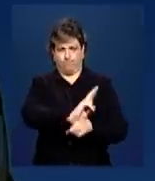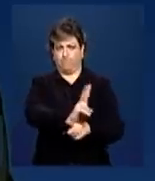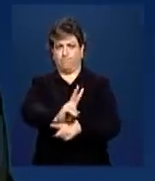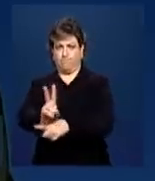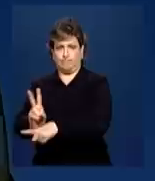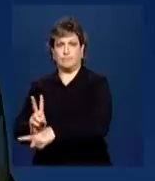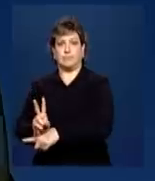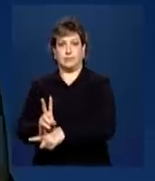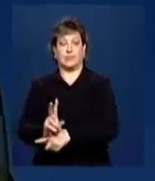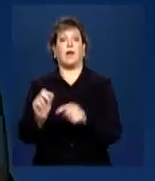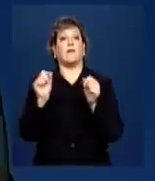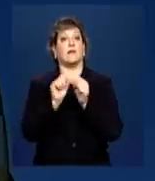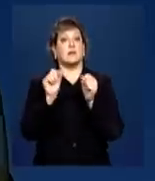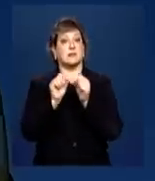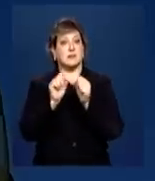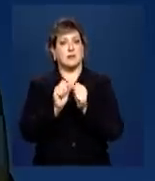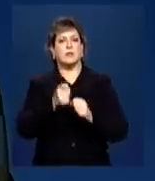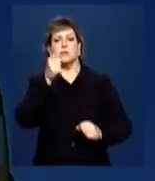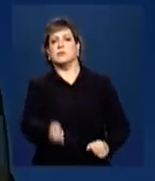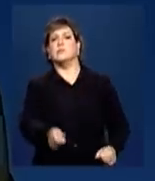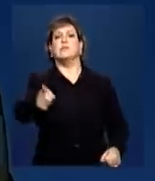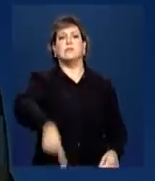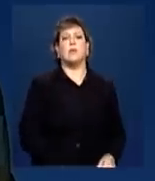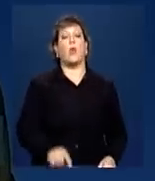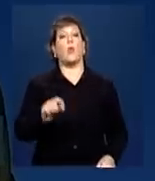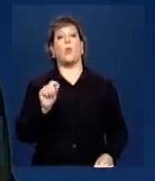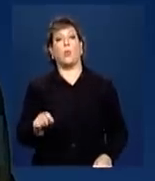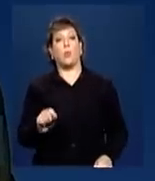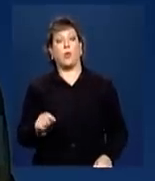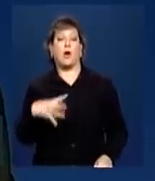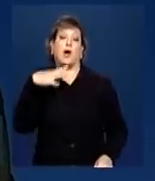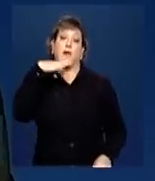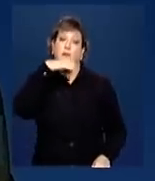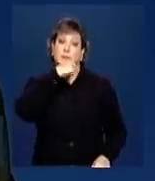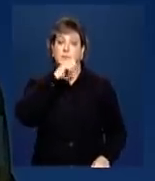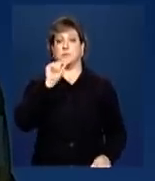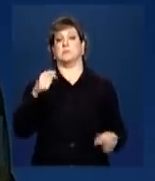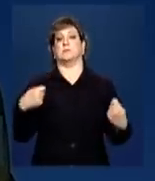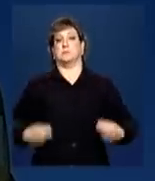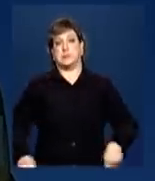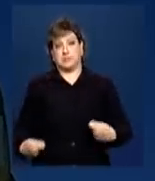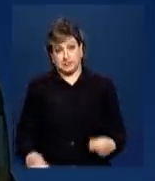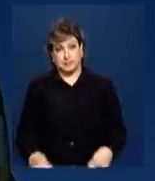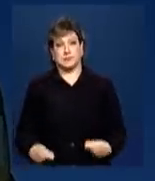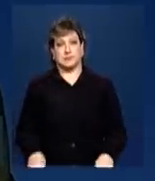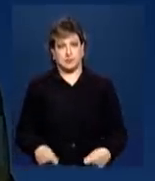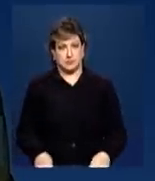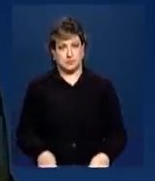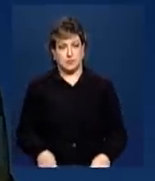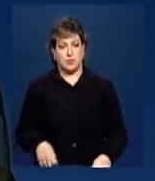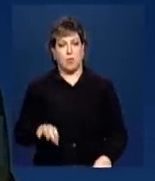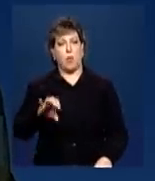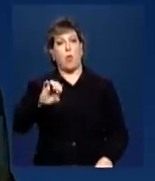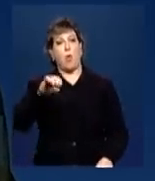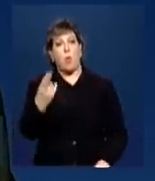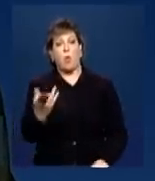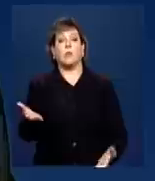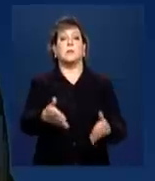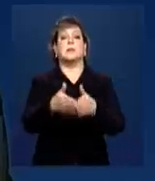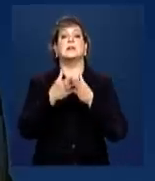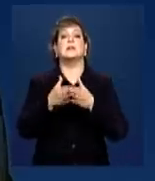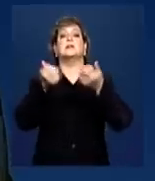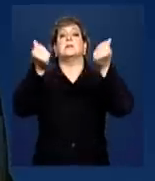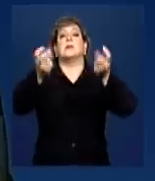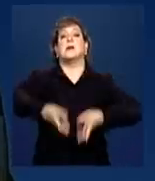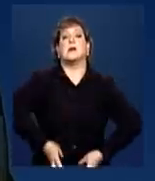de fazer as cobranças que julgue pertinentes ou de pedir os